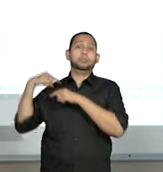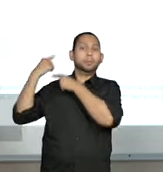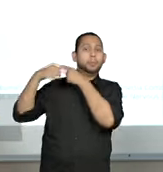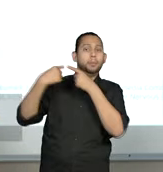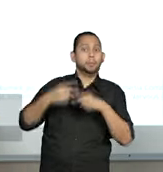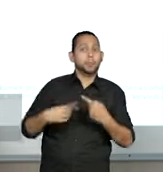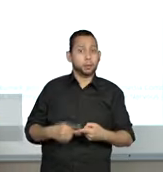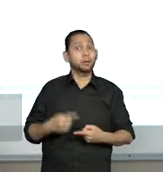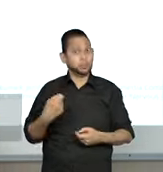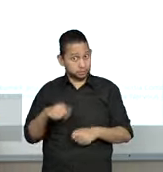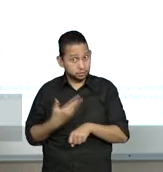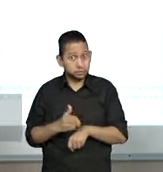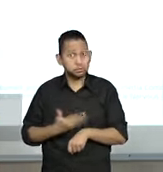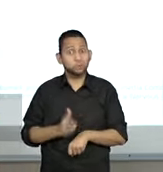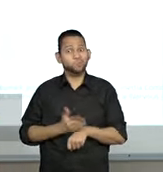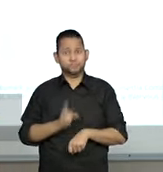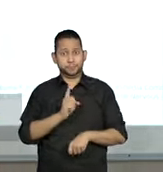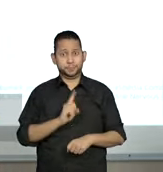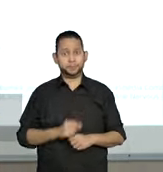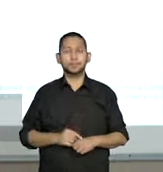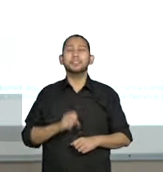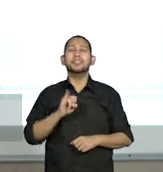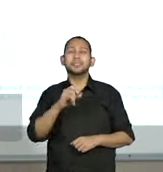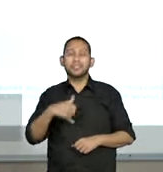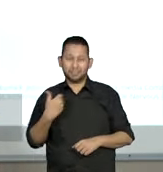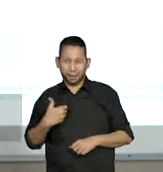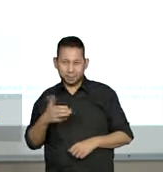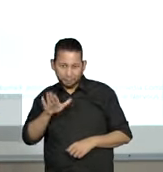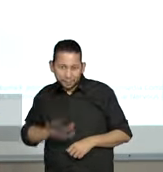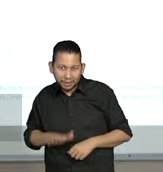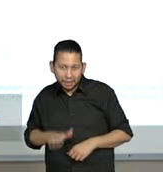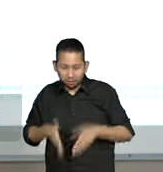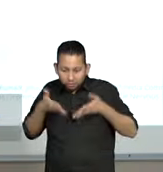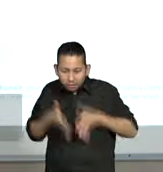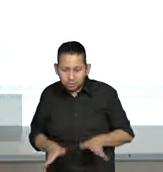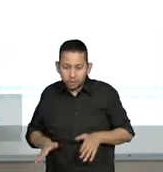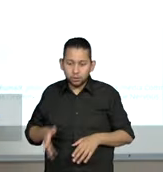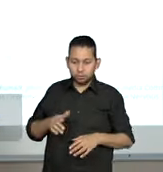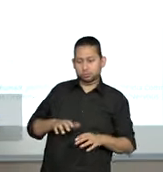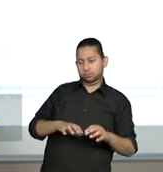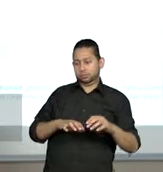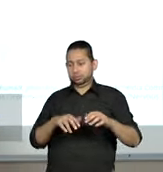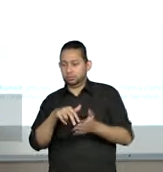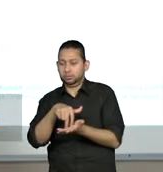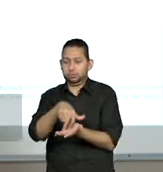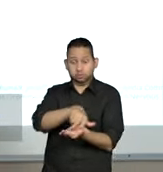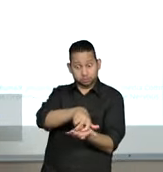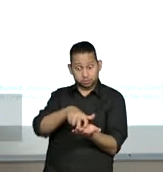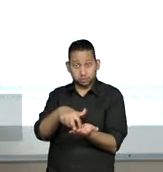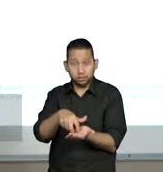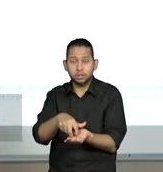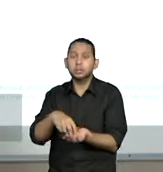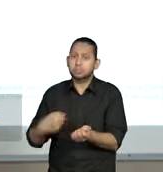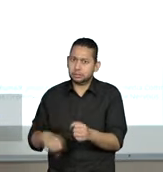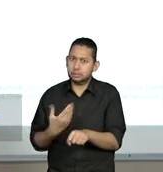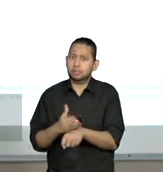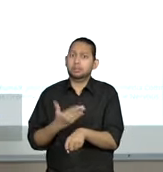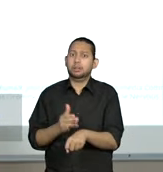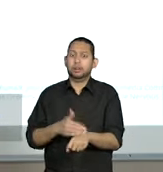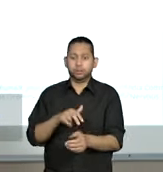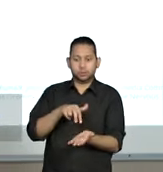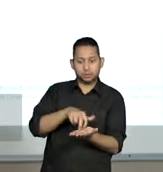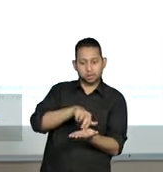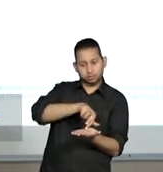de treino, tá? Porque quando você é criança, quando você é um bebê, você não consegue se equilibrar para